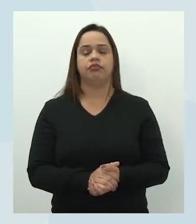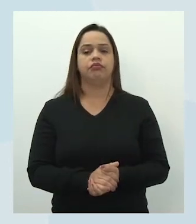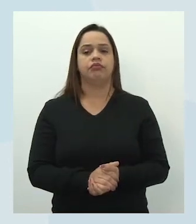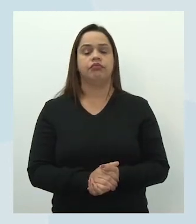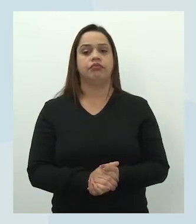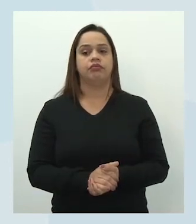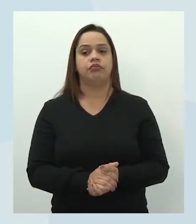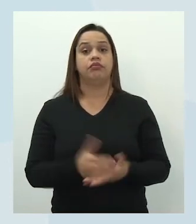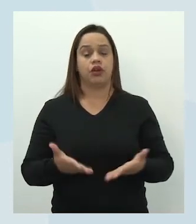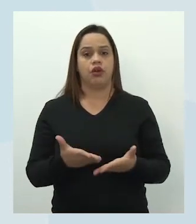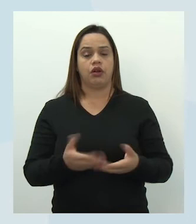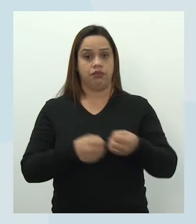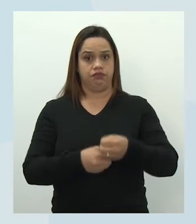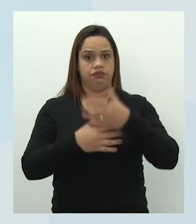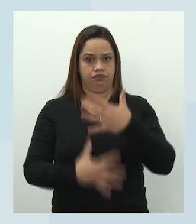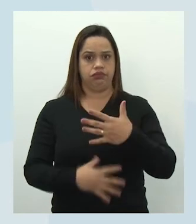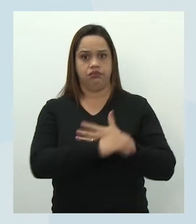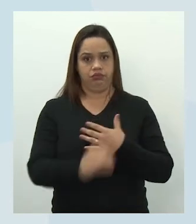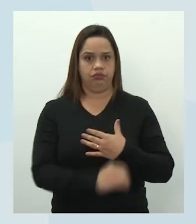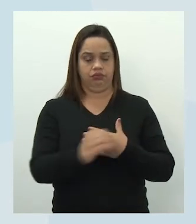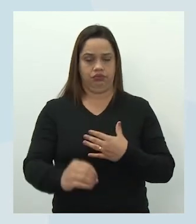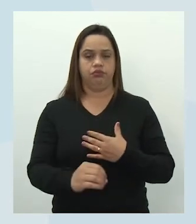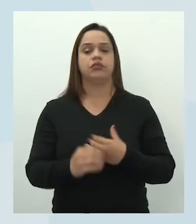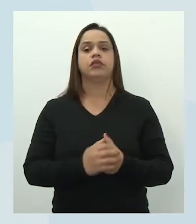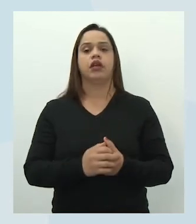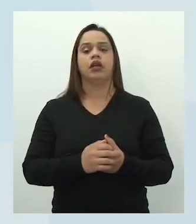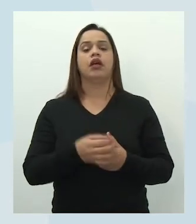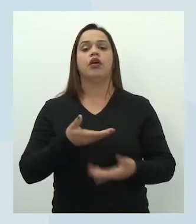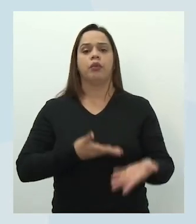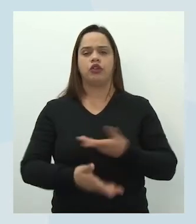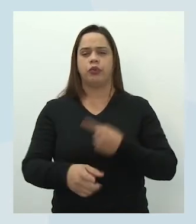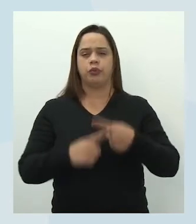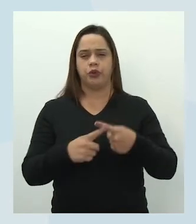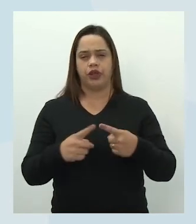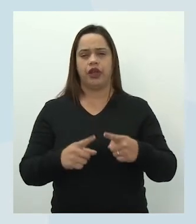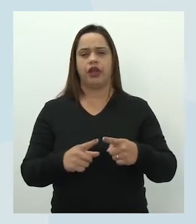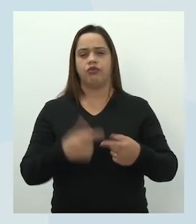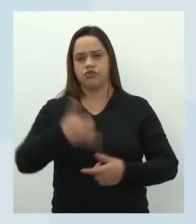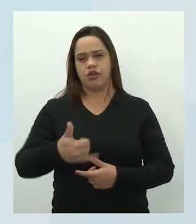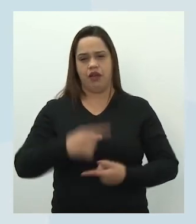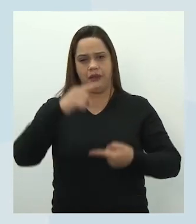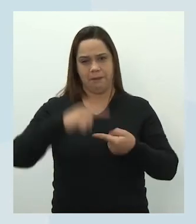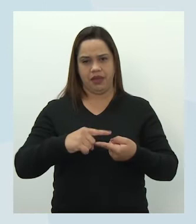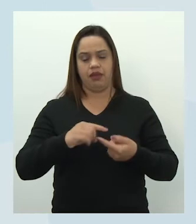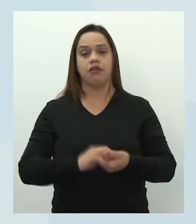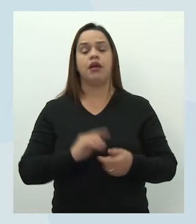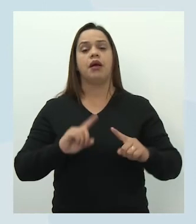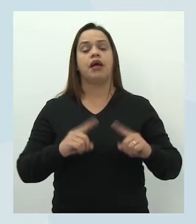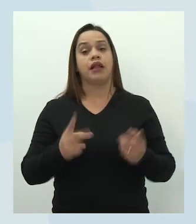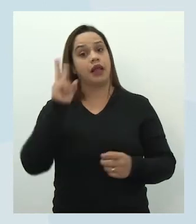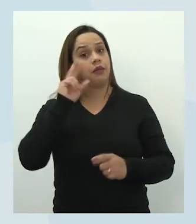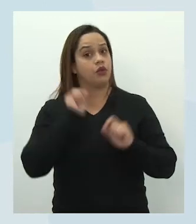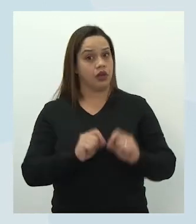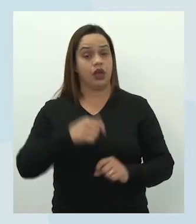Compartilhe com a gente aí no chat, vocês estão vendo aí na tela, mas para quem, às vezes no celular fica pequenininho, né? Lembrando para vocês